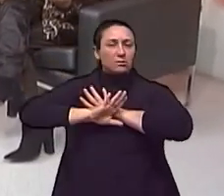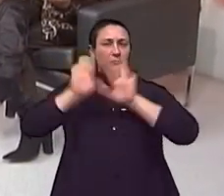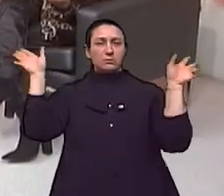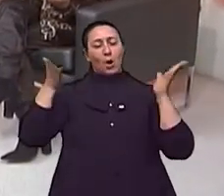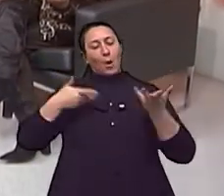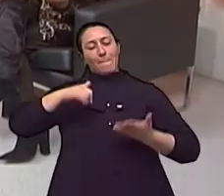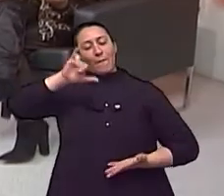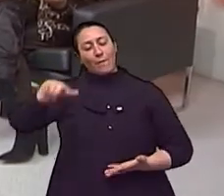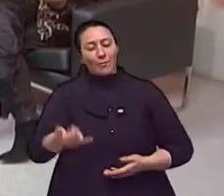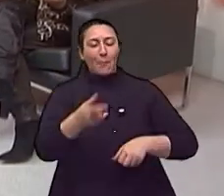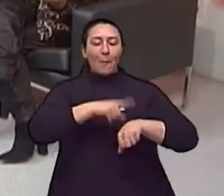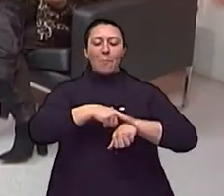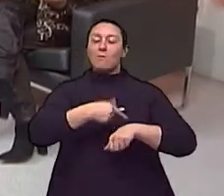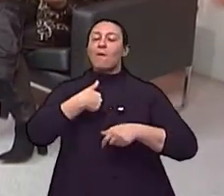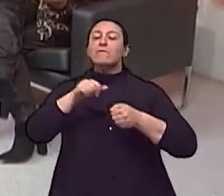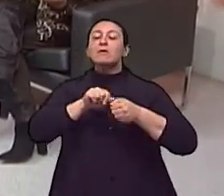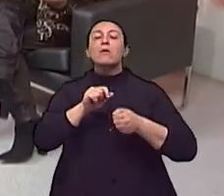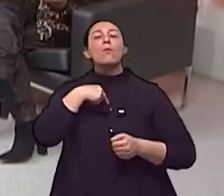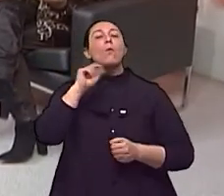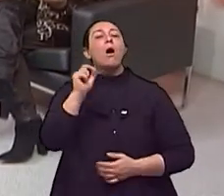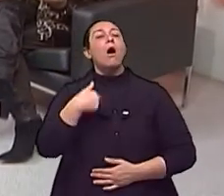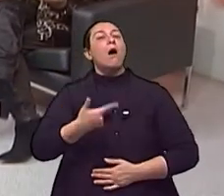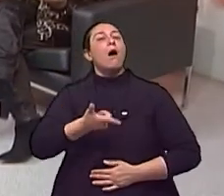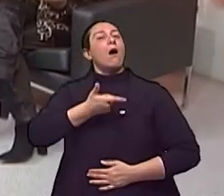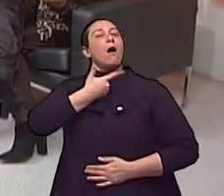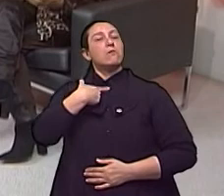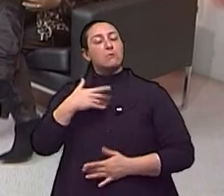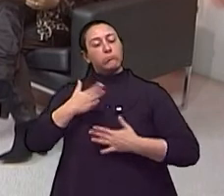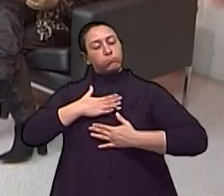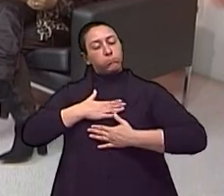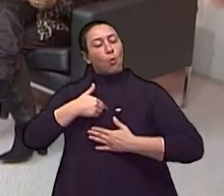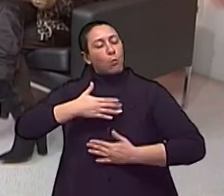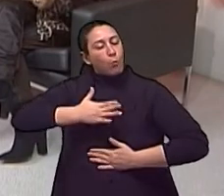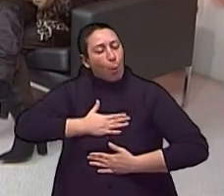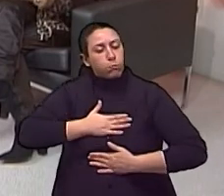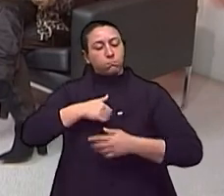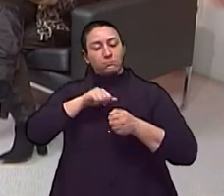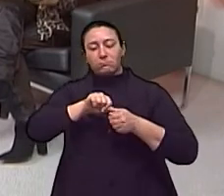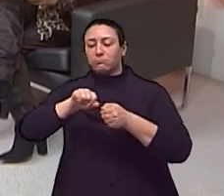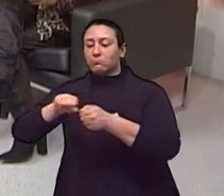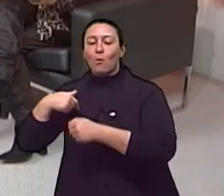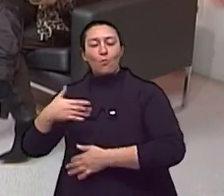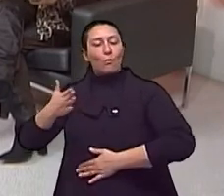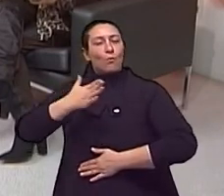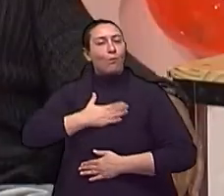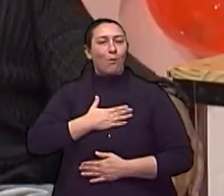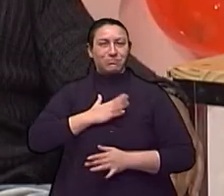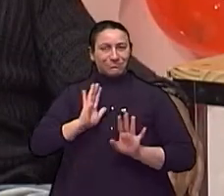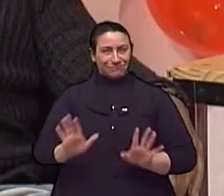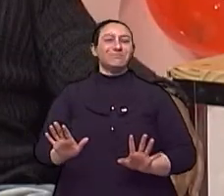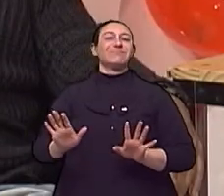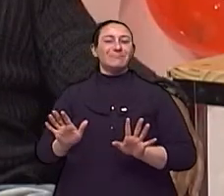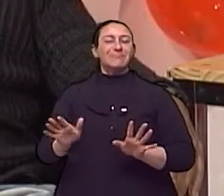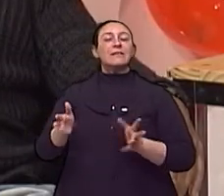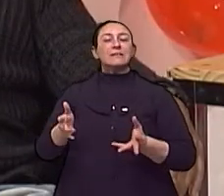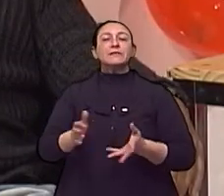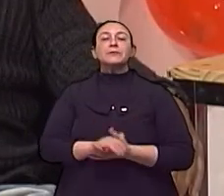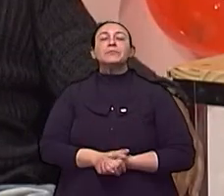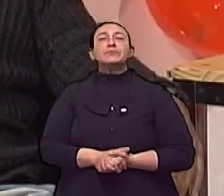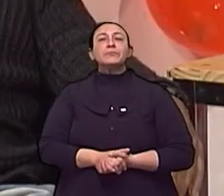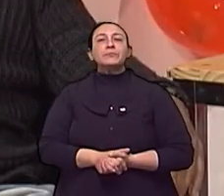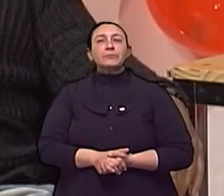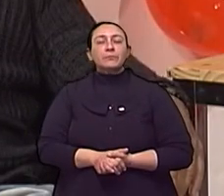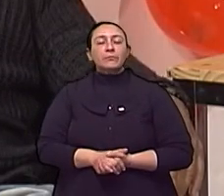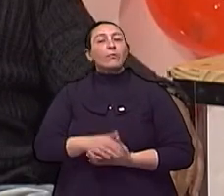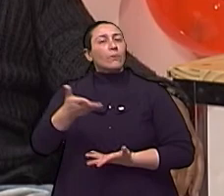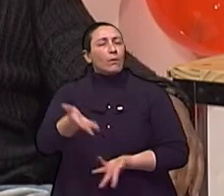aproveitar isso né galera tá isso é isso que ficou recalcado é claro que desejo que ficou lá represado claro e quando